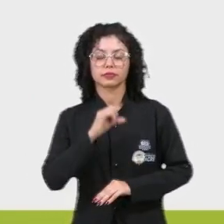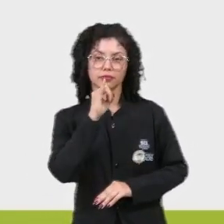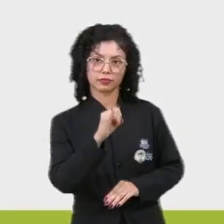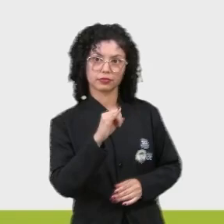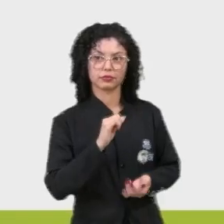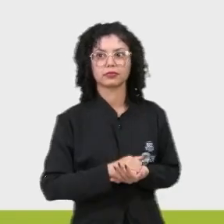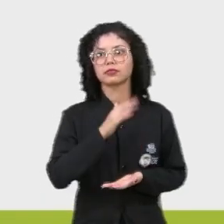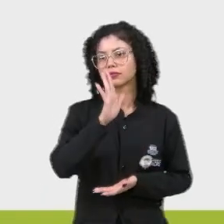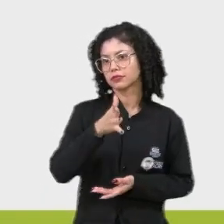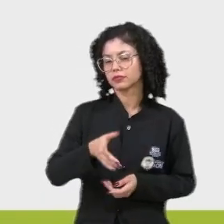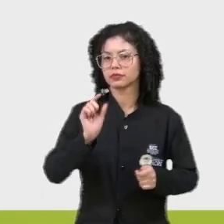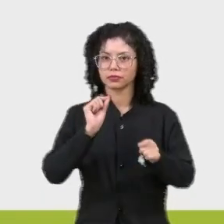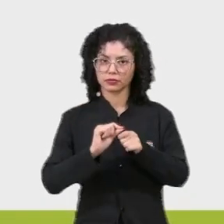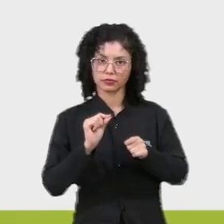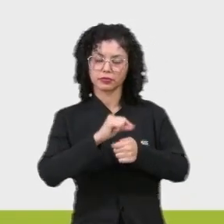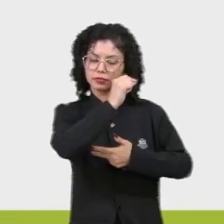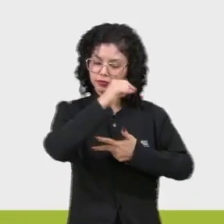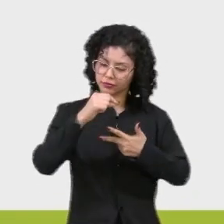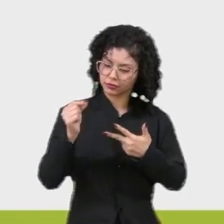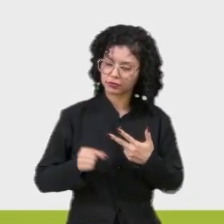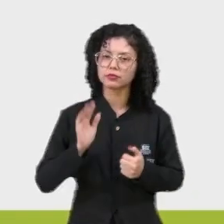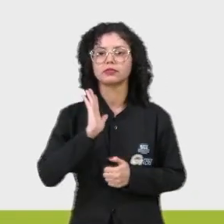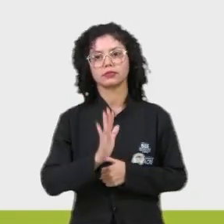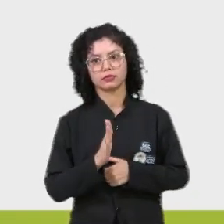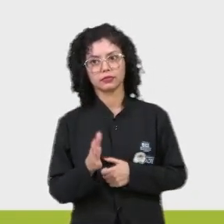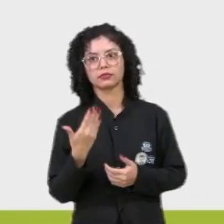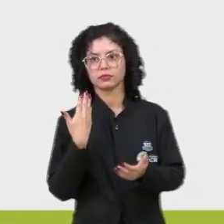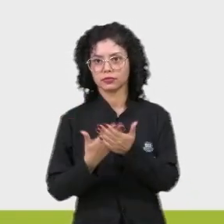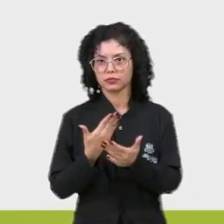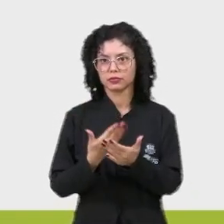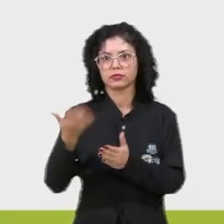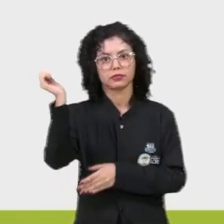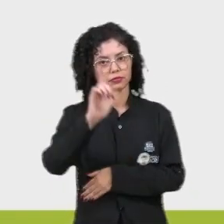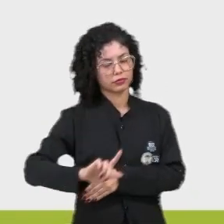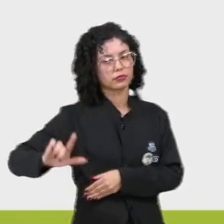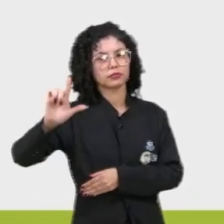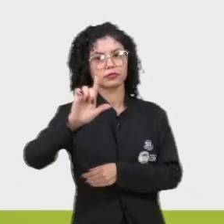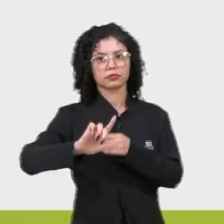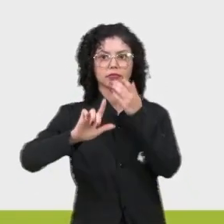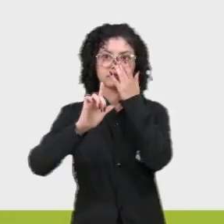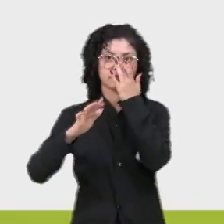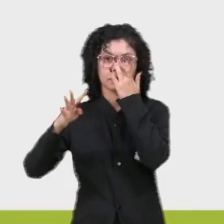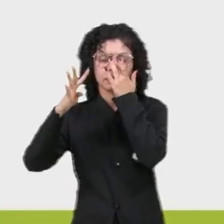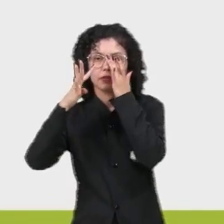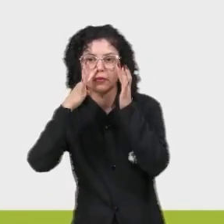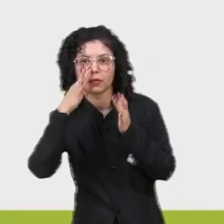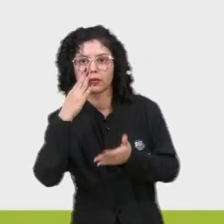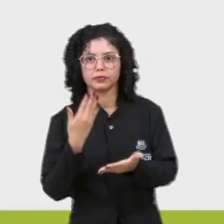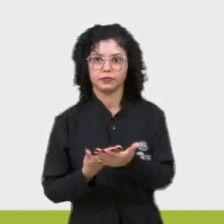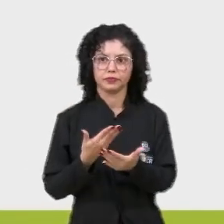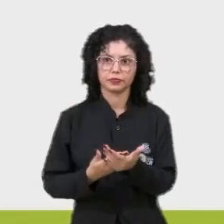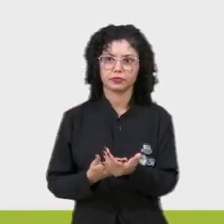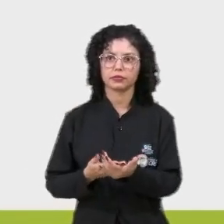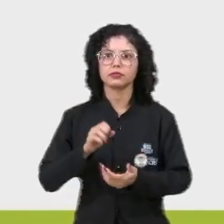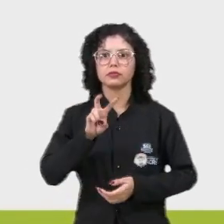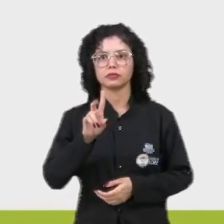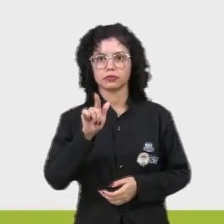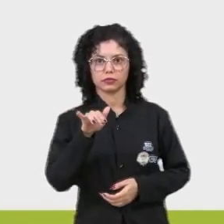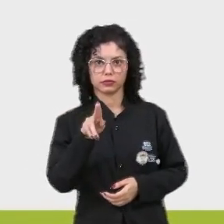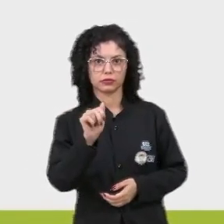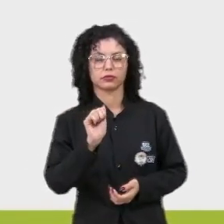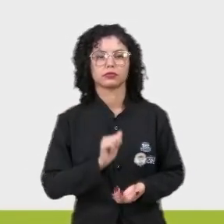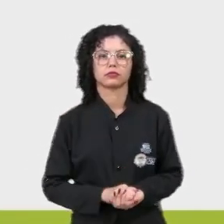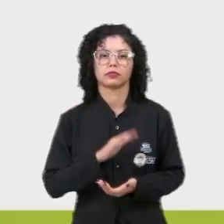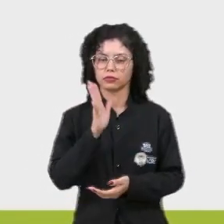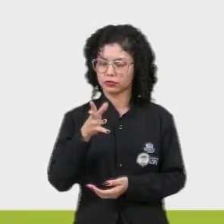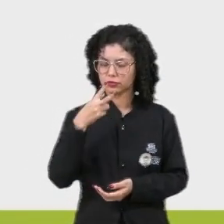você já fez o Enem, ou se você está estudando literatura, assistiu a nossa aula das vanguardas, já viu